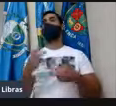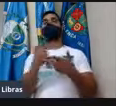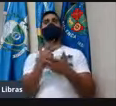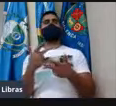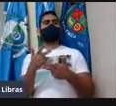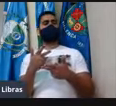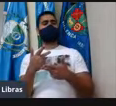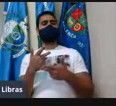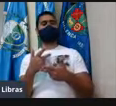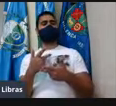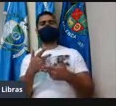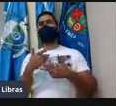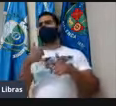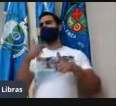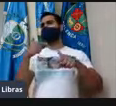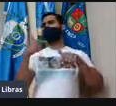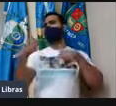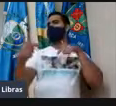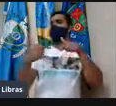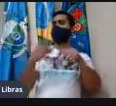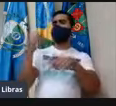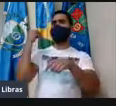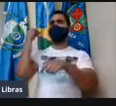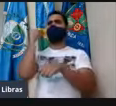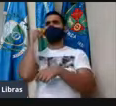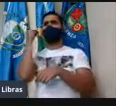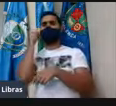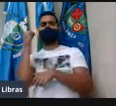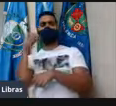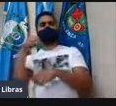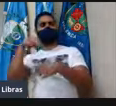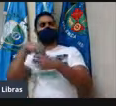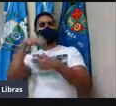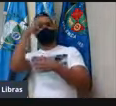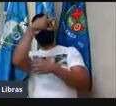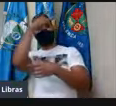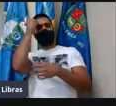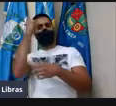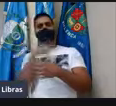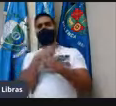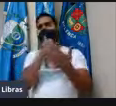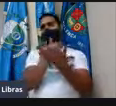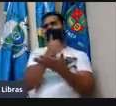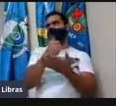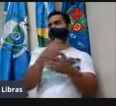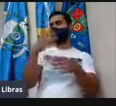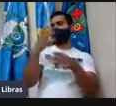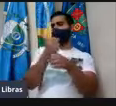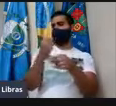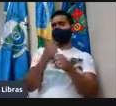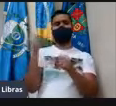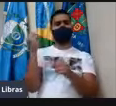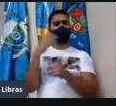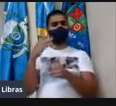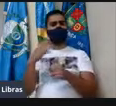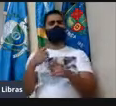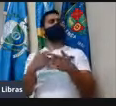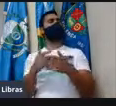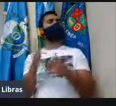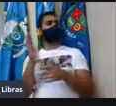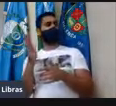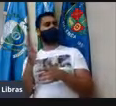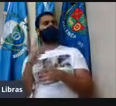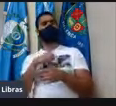gente vem trabalhando direto na prefeitura para manter essa base de cálculo atualizada, porque a gente já vai